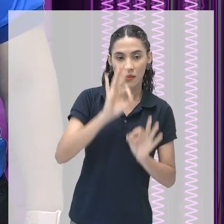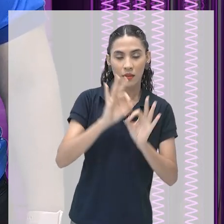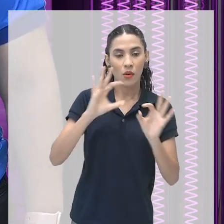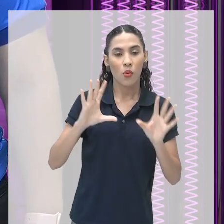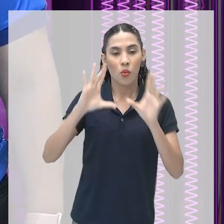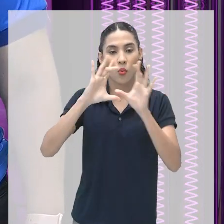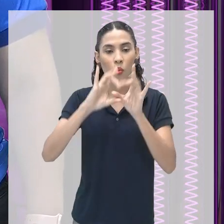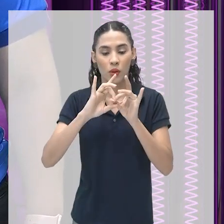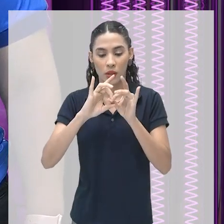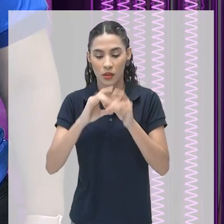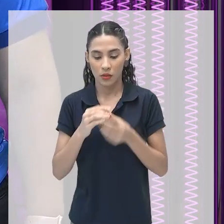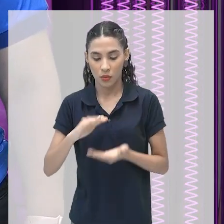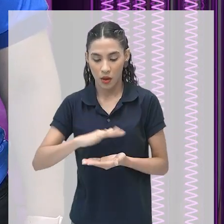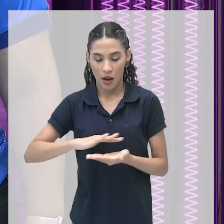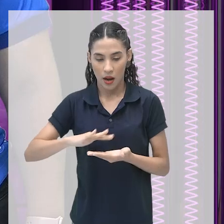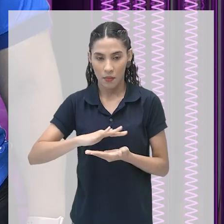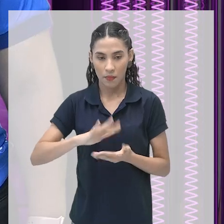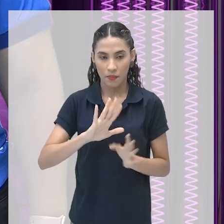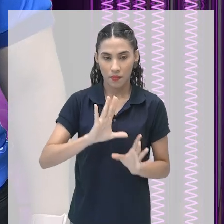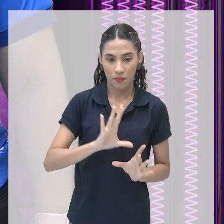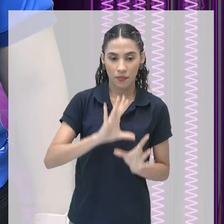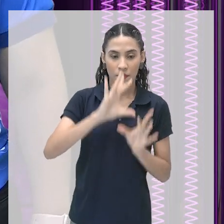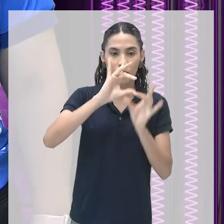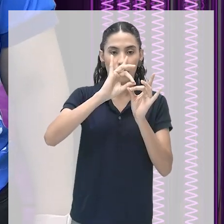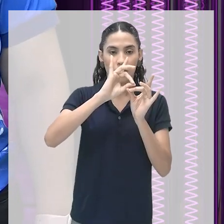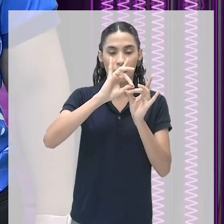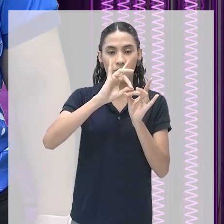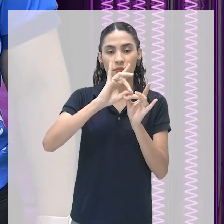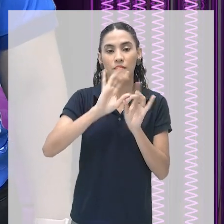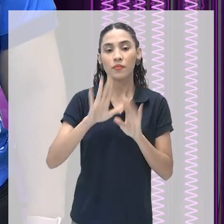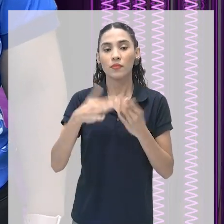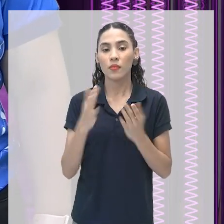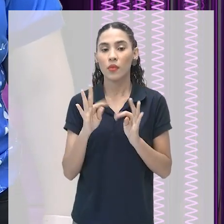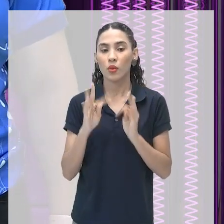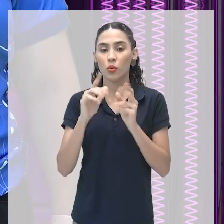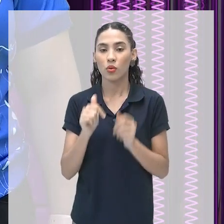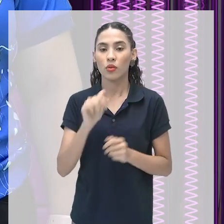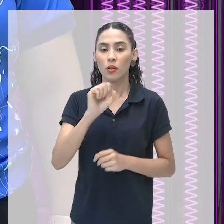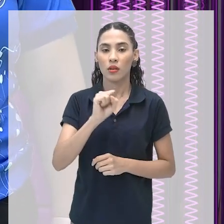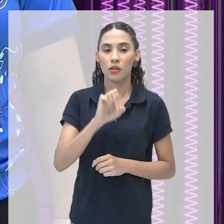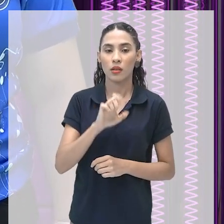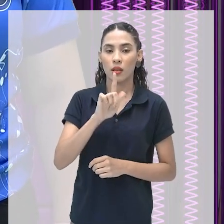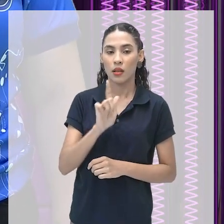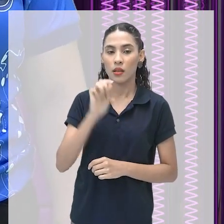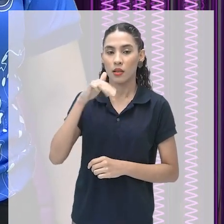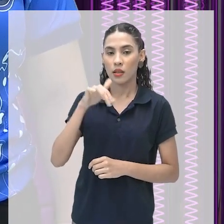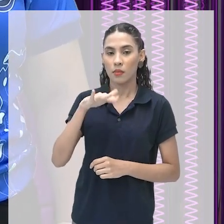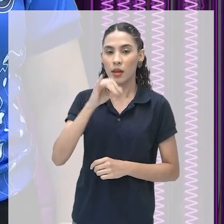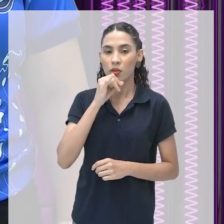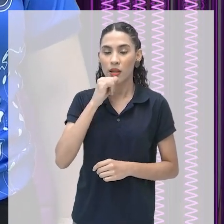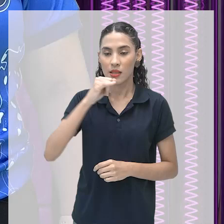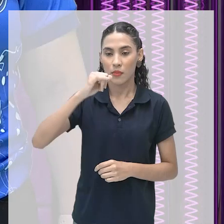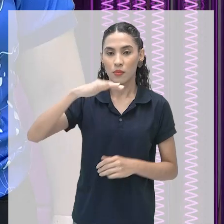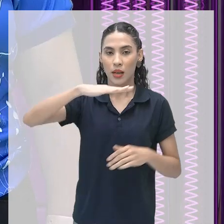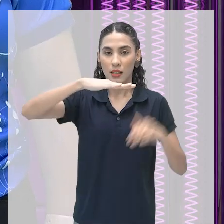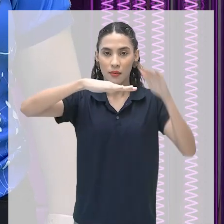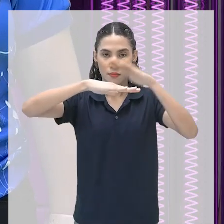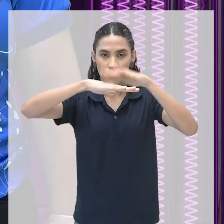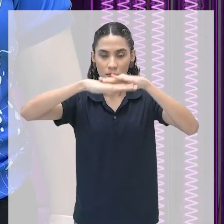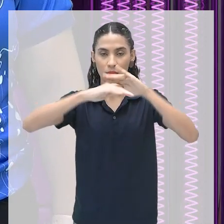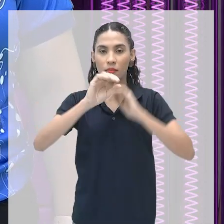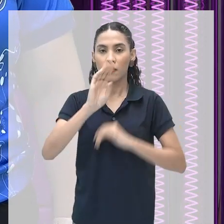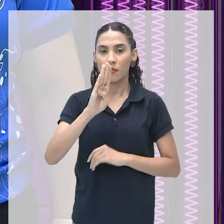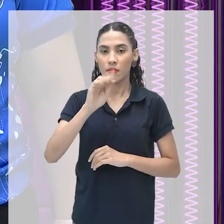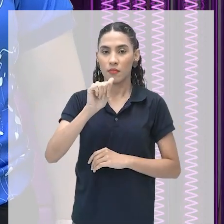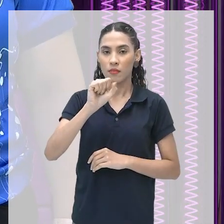unindo a base de cima com a base de baixo. Então, todos esses segmentos de reta que unem aí as bases, elas são chamadas